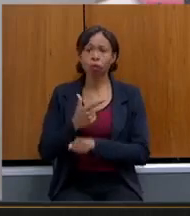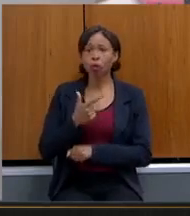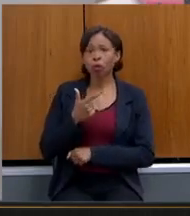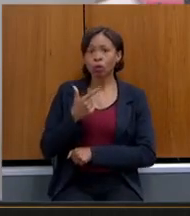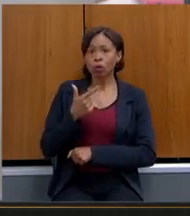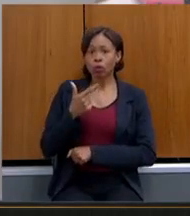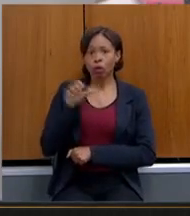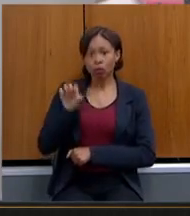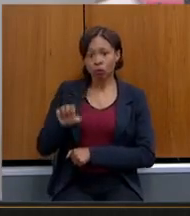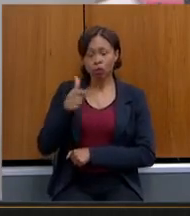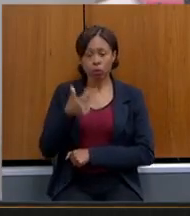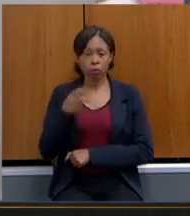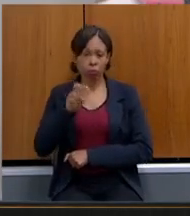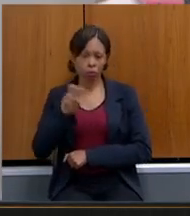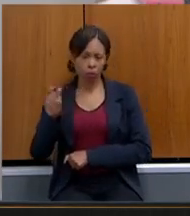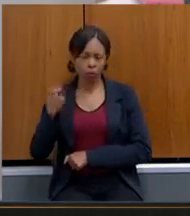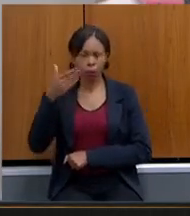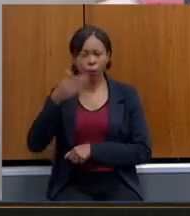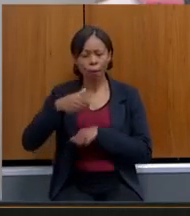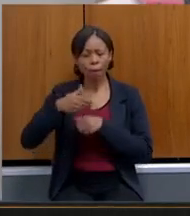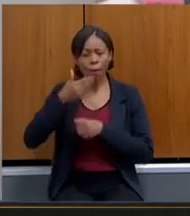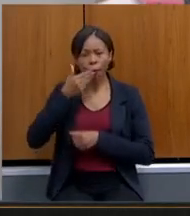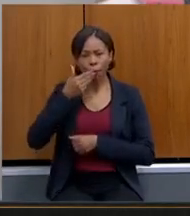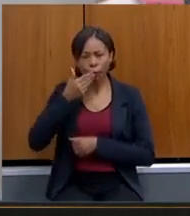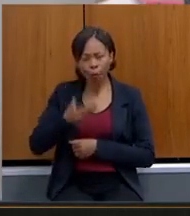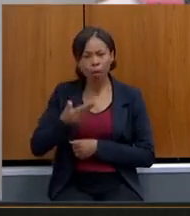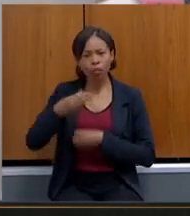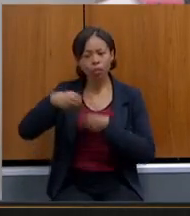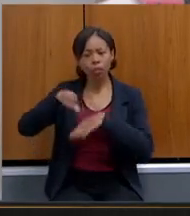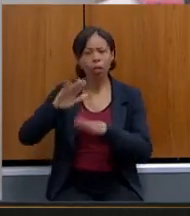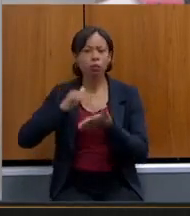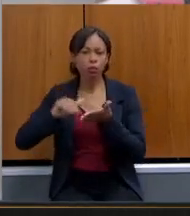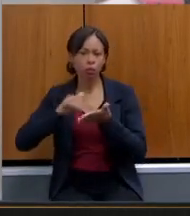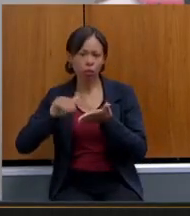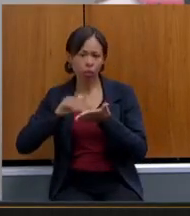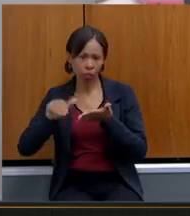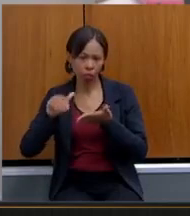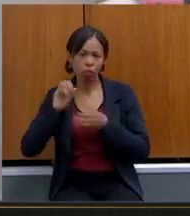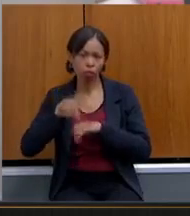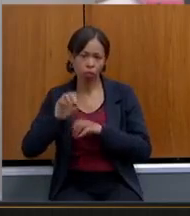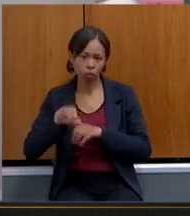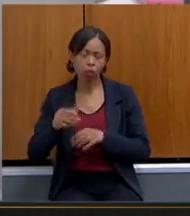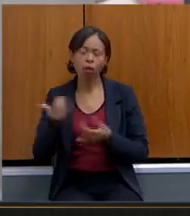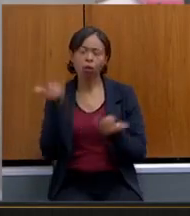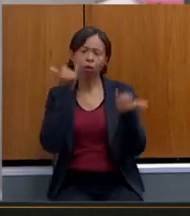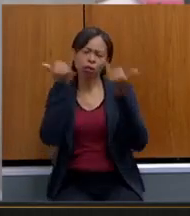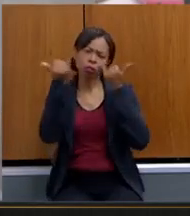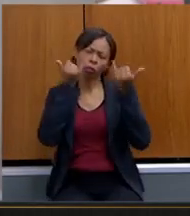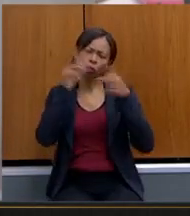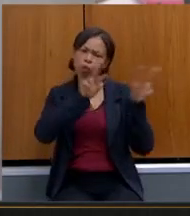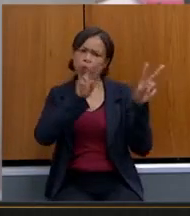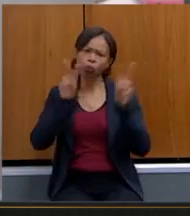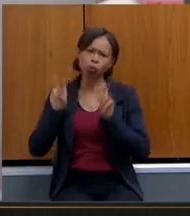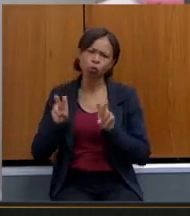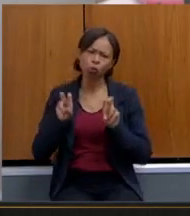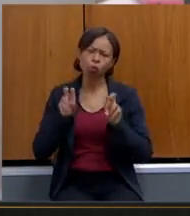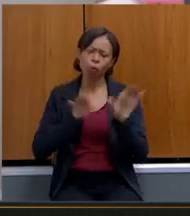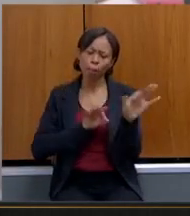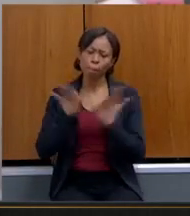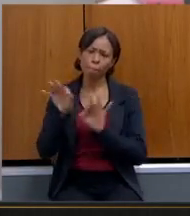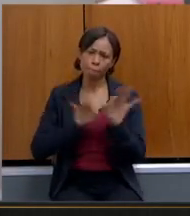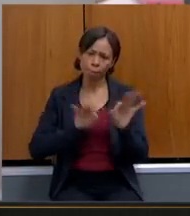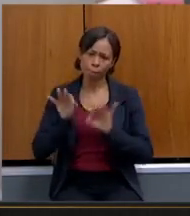9.255 requer que seja encaminhado ao secretário disse a secretária de Estado de Educação pedido de e sobre o planejamento